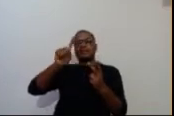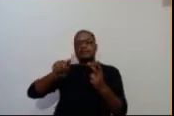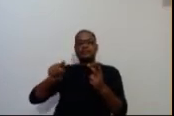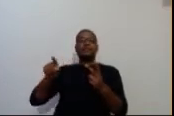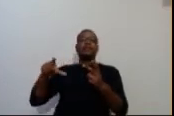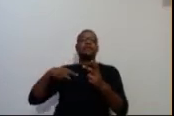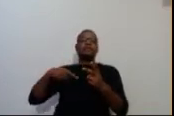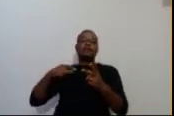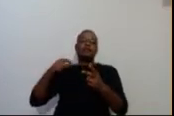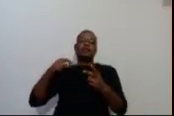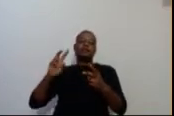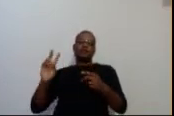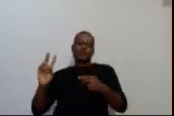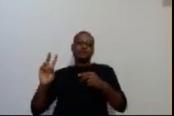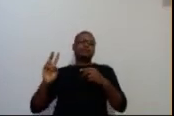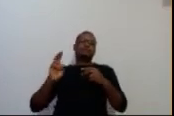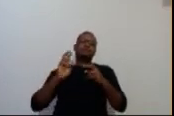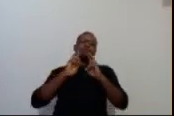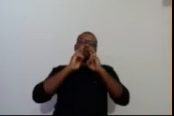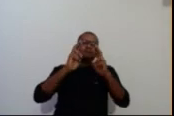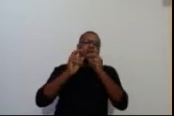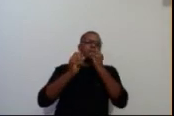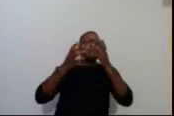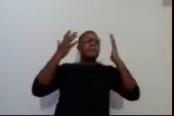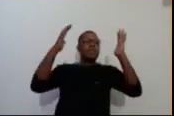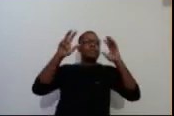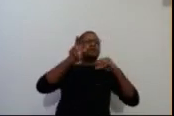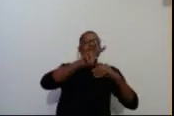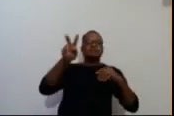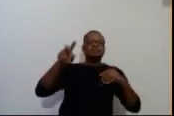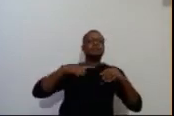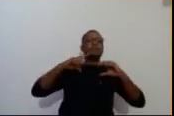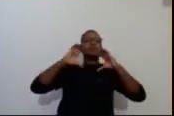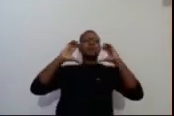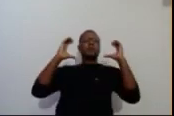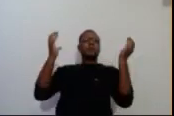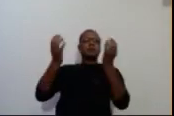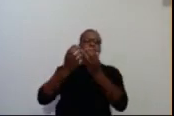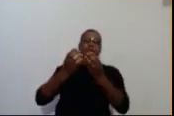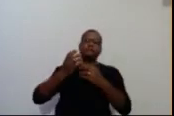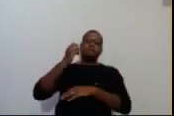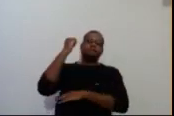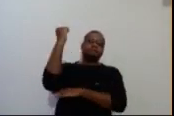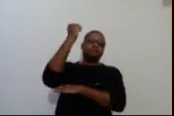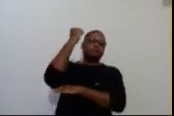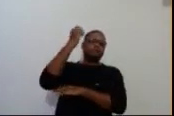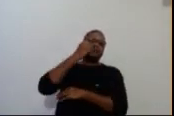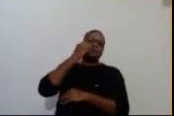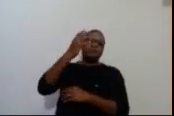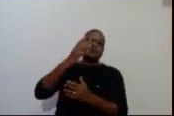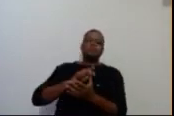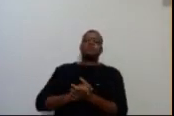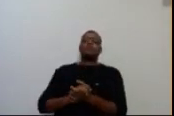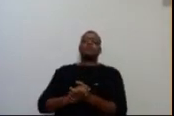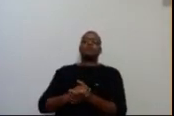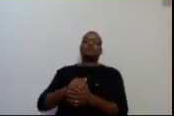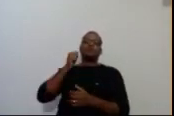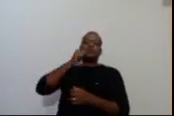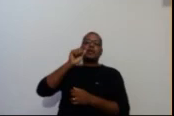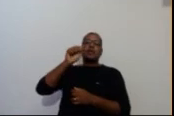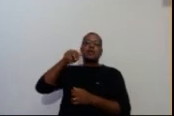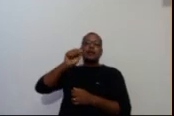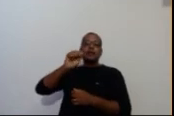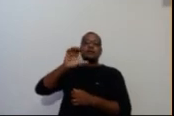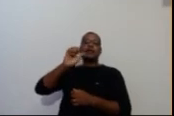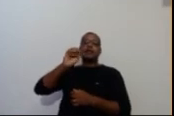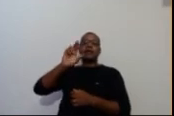alta relevância. Ana Carolina Vieira, aqui de Salvador, sem dúvida, encontro enriquecedor. Ângela Coutinho, SENAC, está de parabéns pelo carinho, e aí